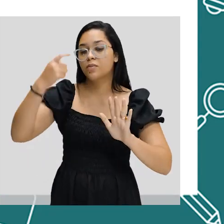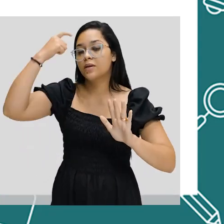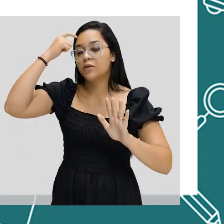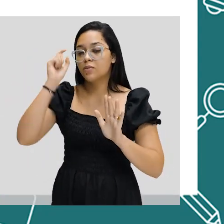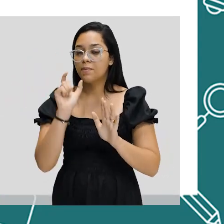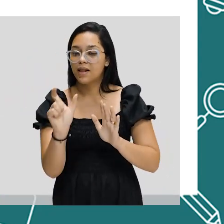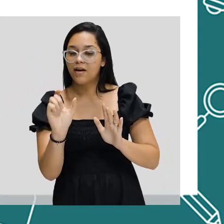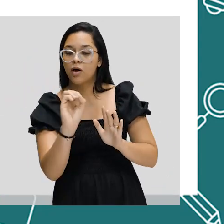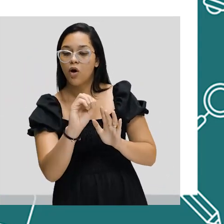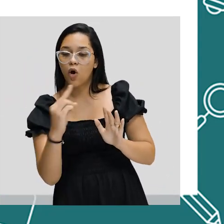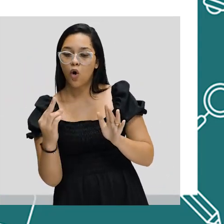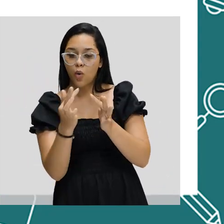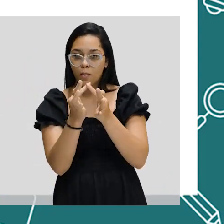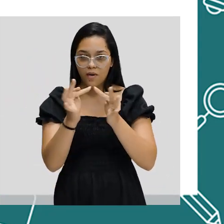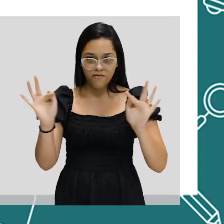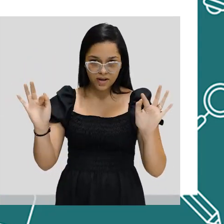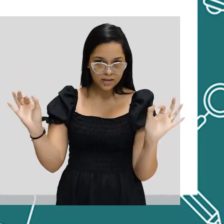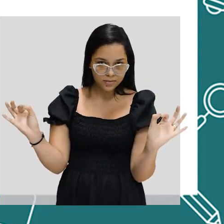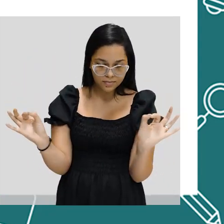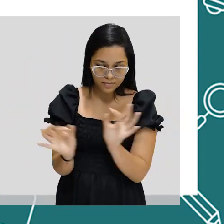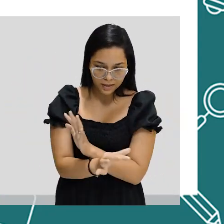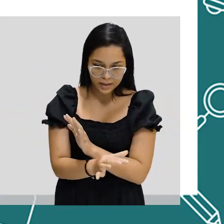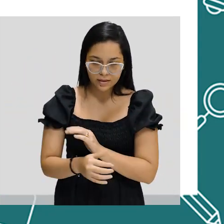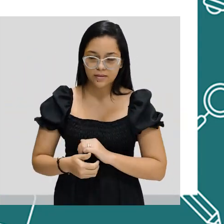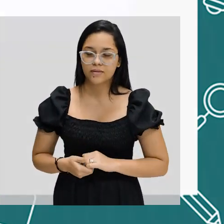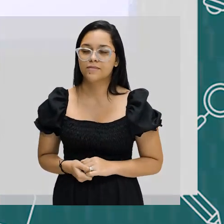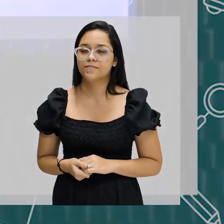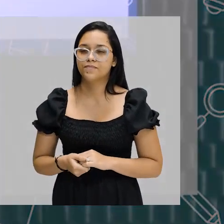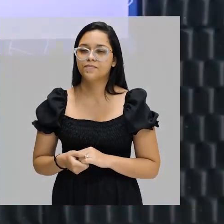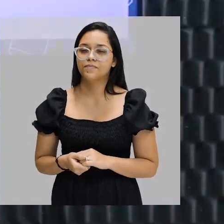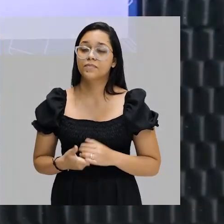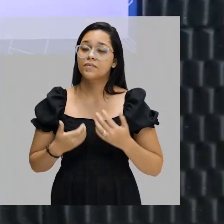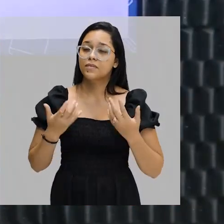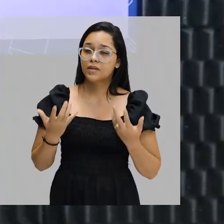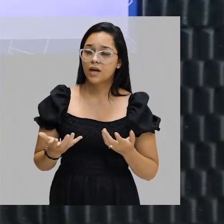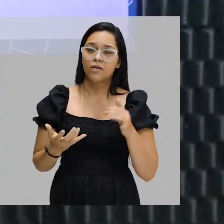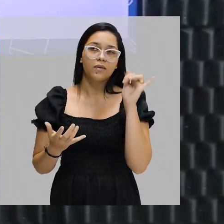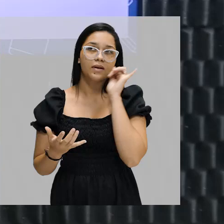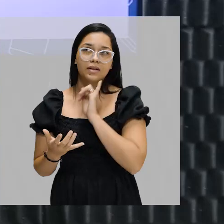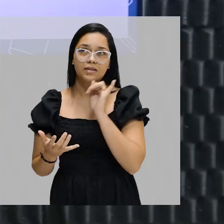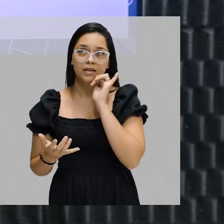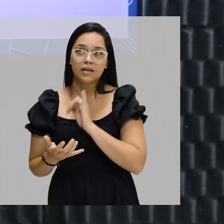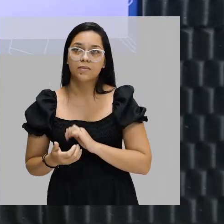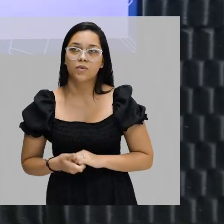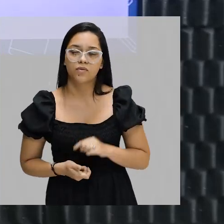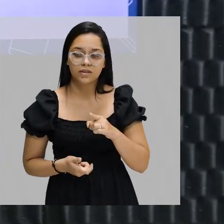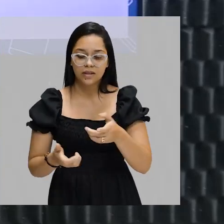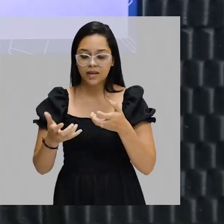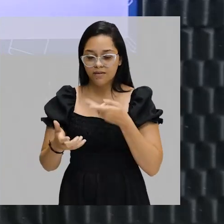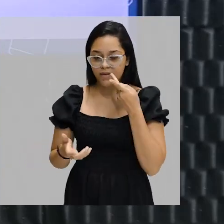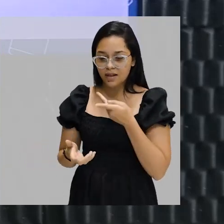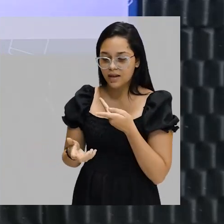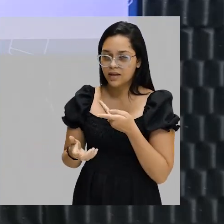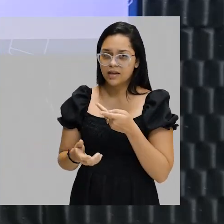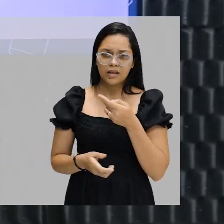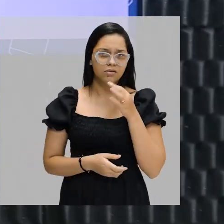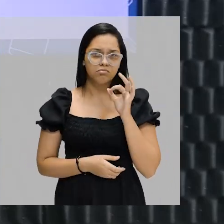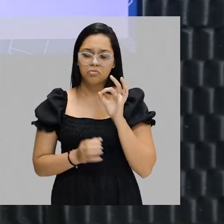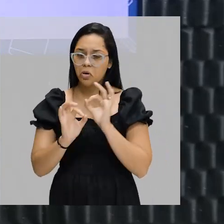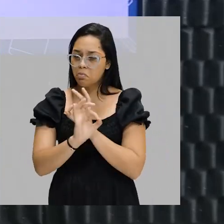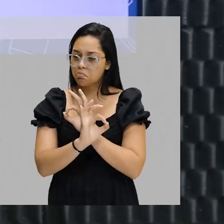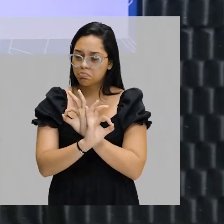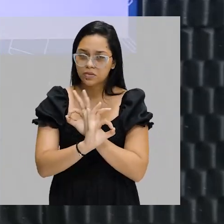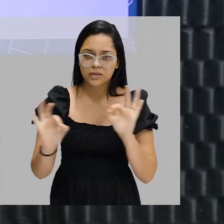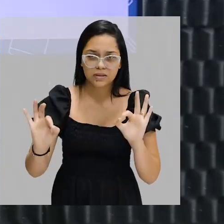a ideia de uma palavra de uma frase completa tá então por exemplo você quer dizer que tá tudo certo